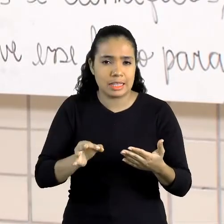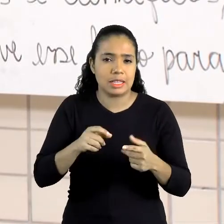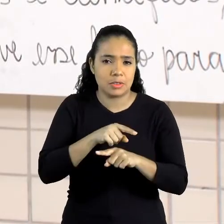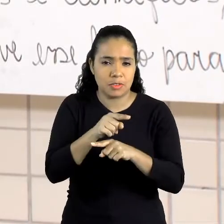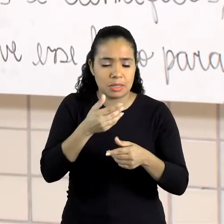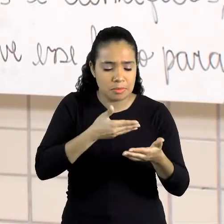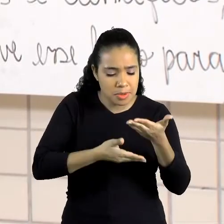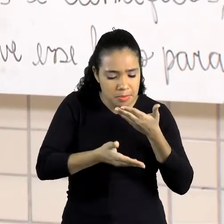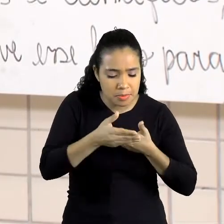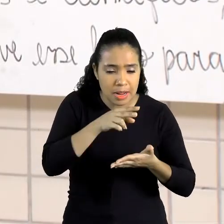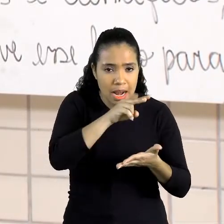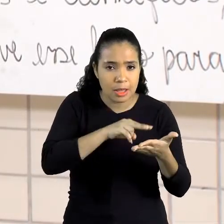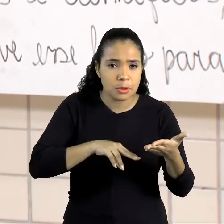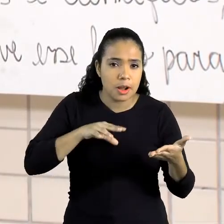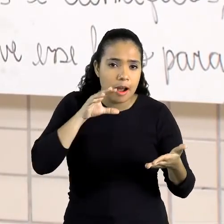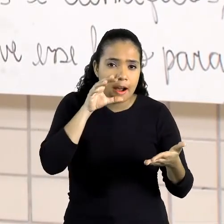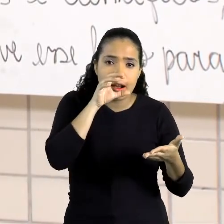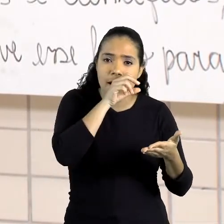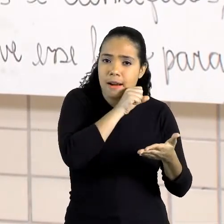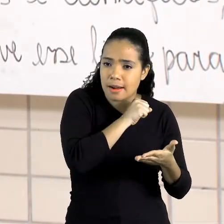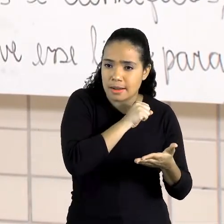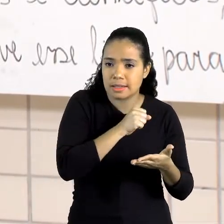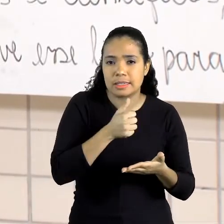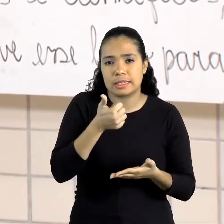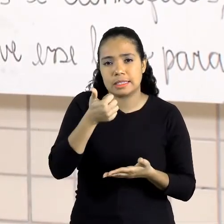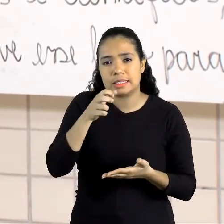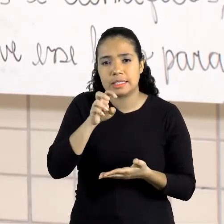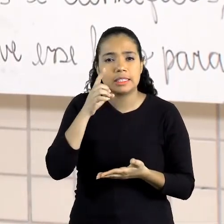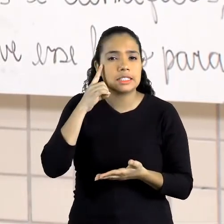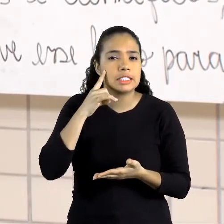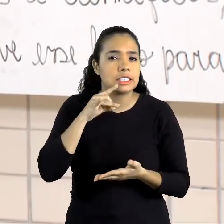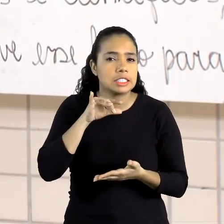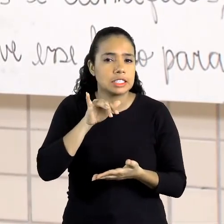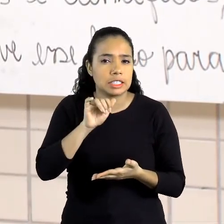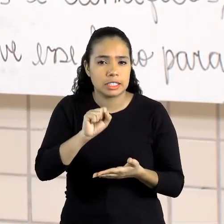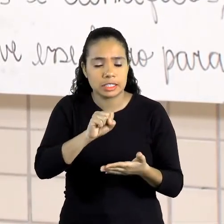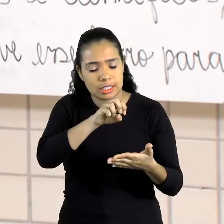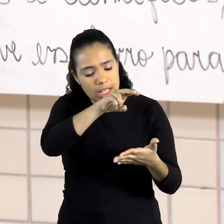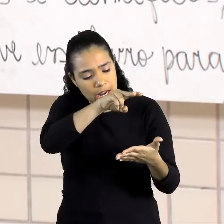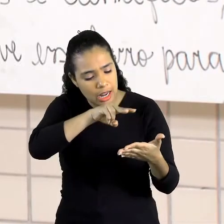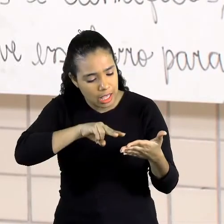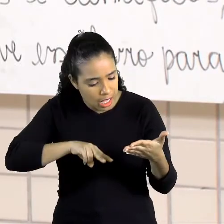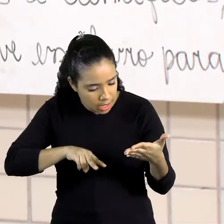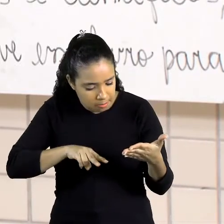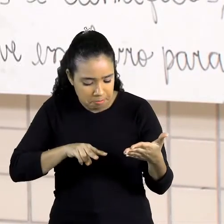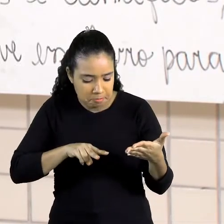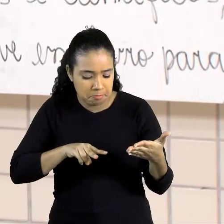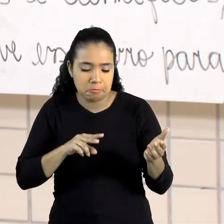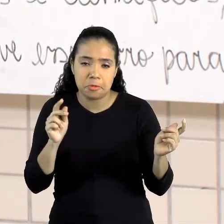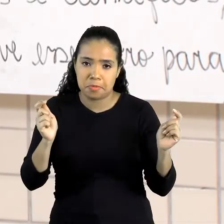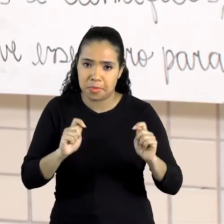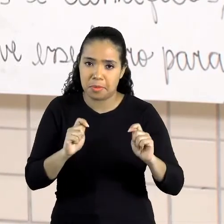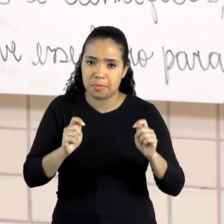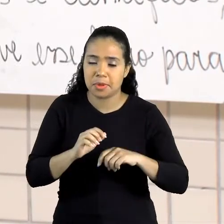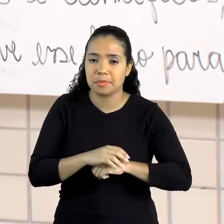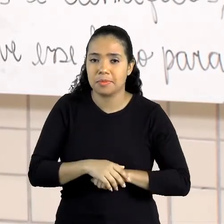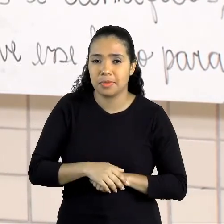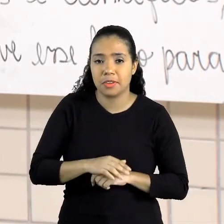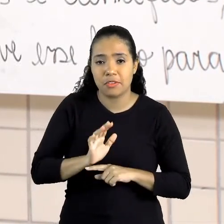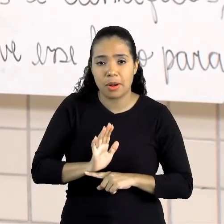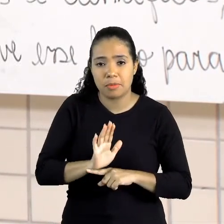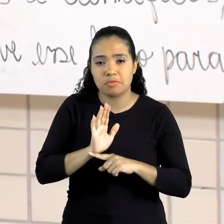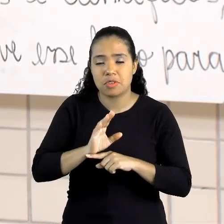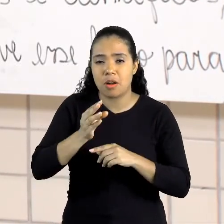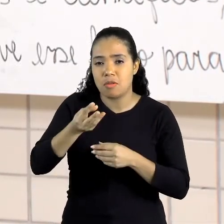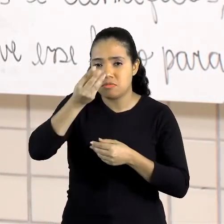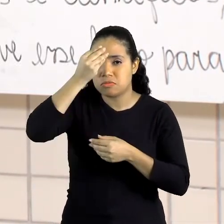leitura rápida, vocês terão aí 15 dias, né, para fazer essa leitura. E ela irá acrescentar